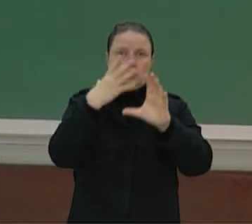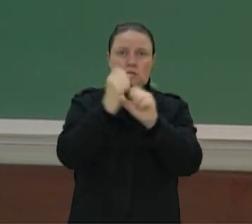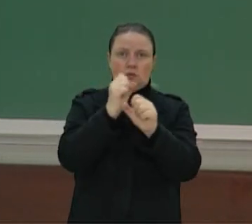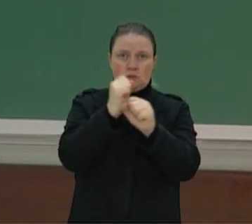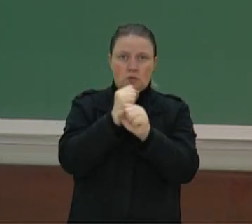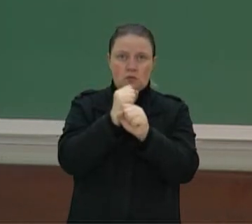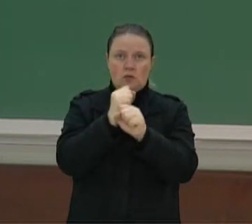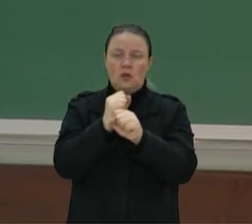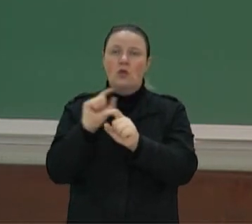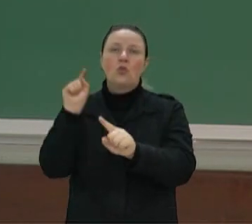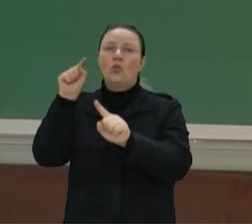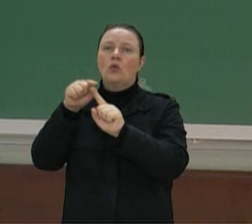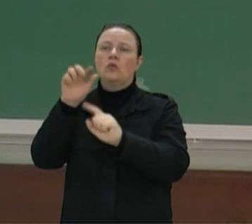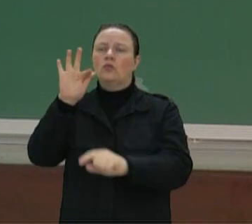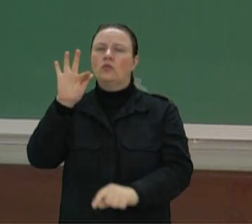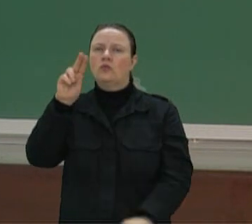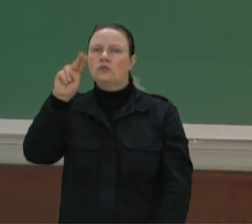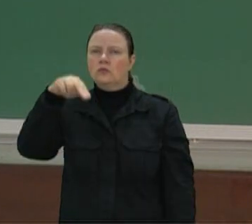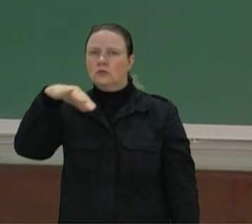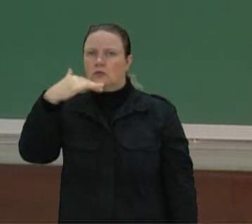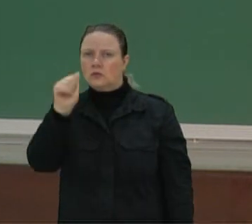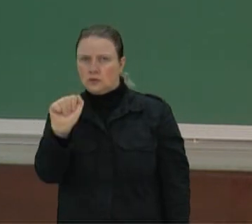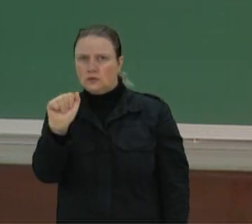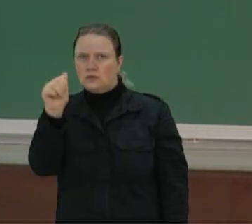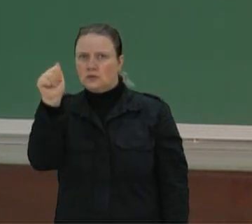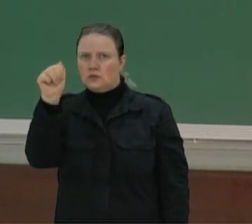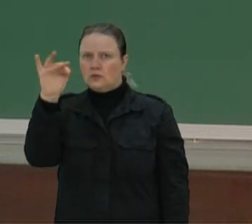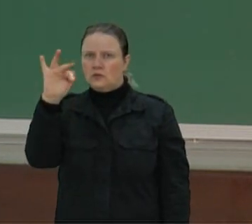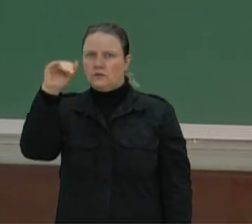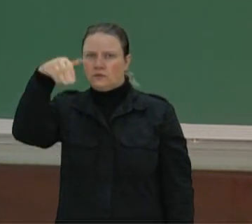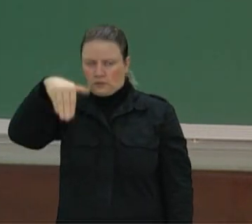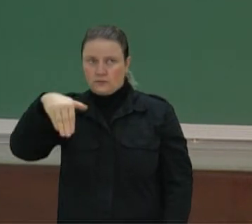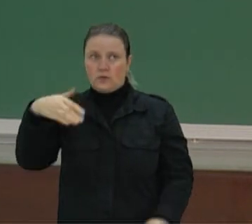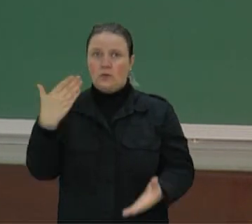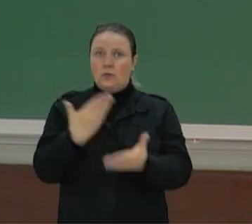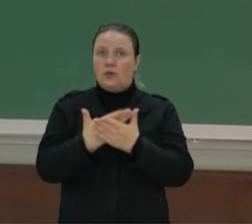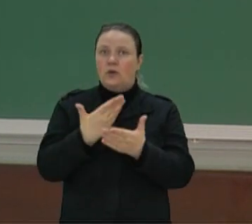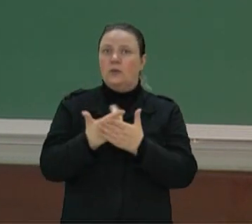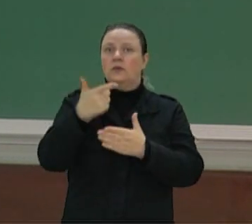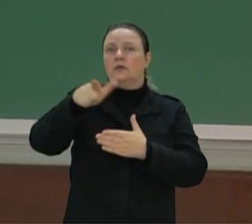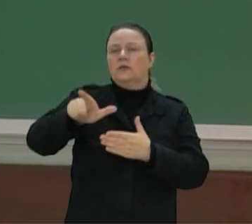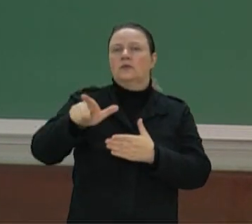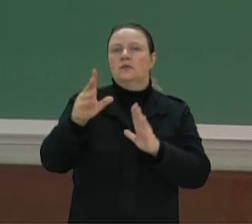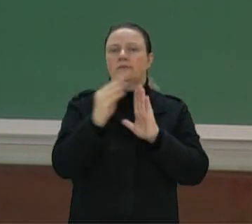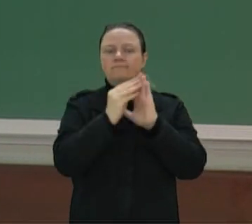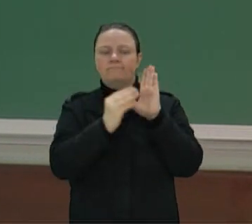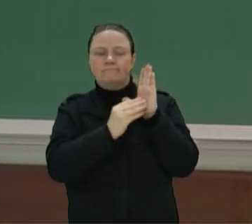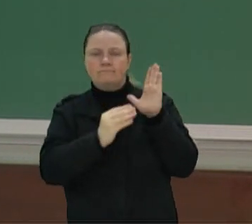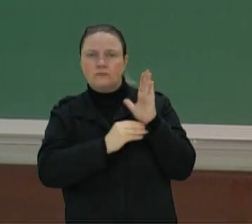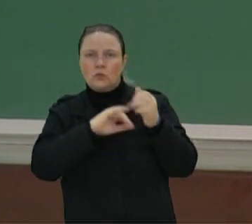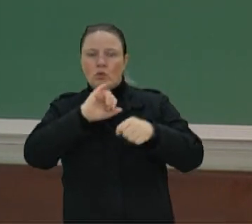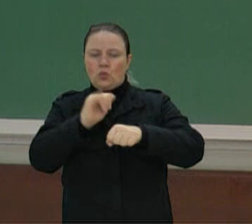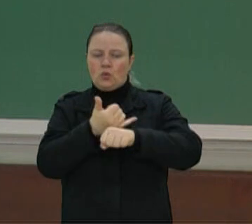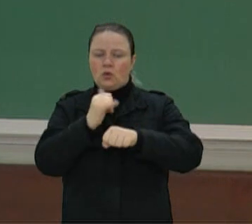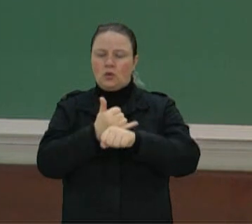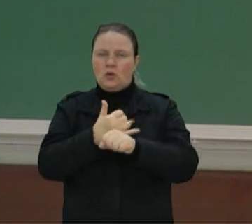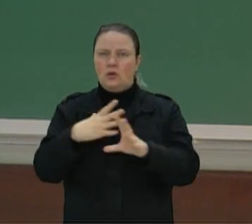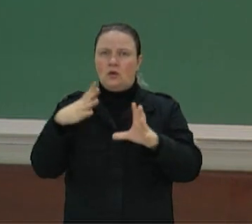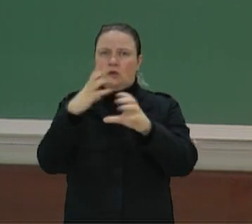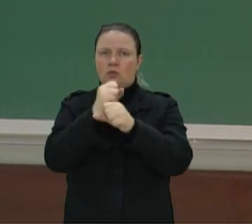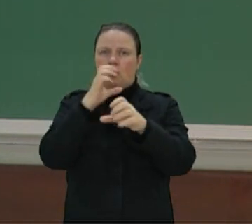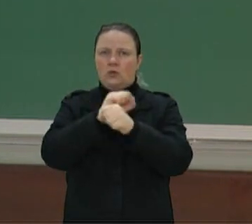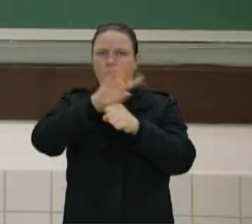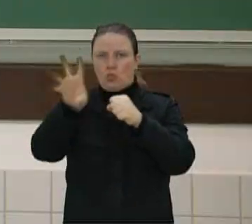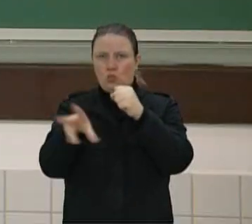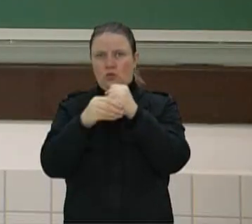a função afim. Importante que você relacione. O que nós vamos ver na próxima aula? Retomada de juros composto e mostrar